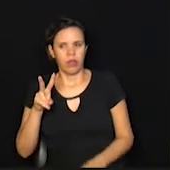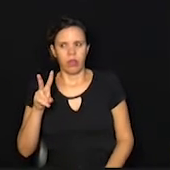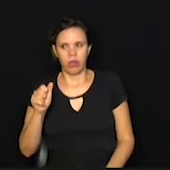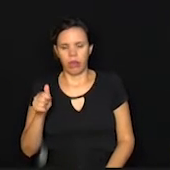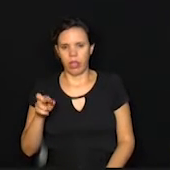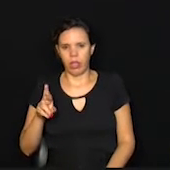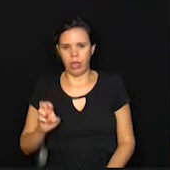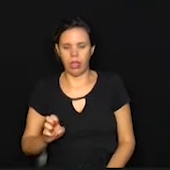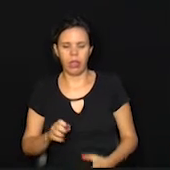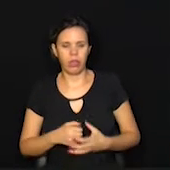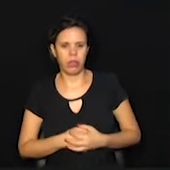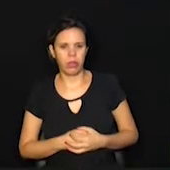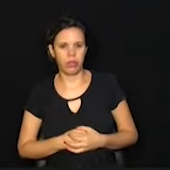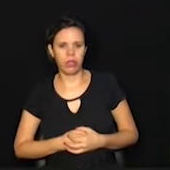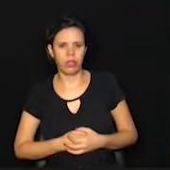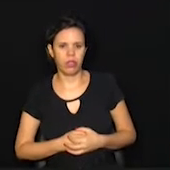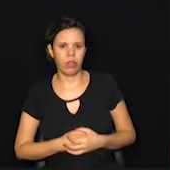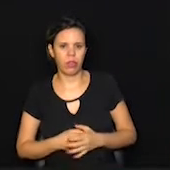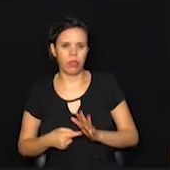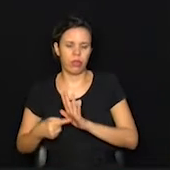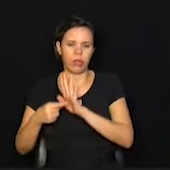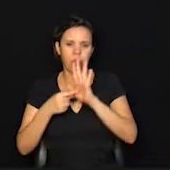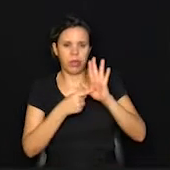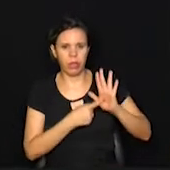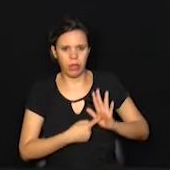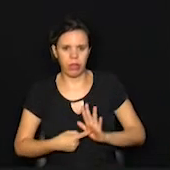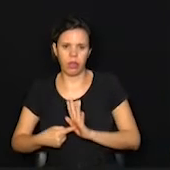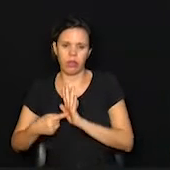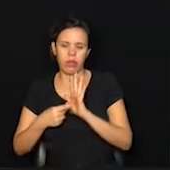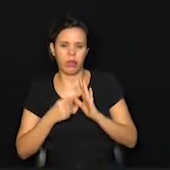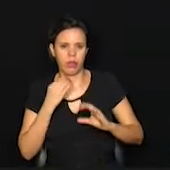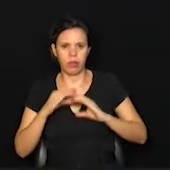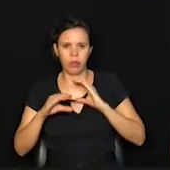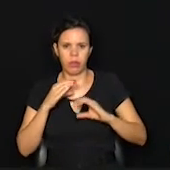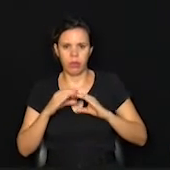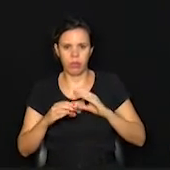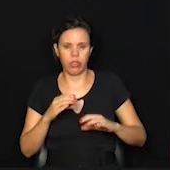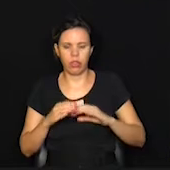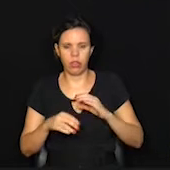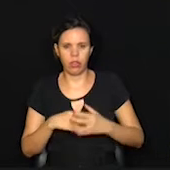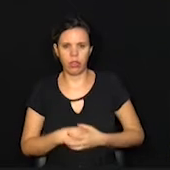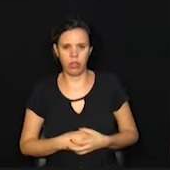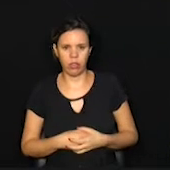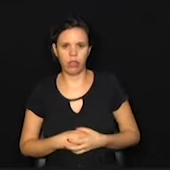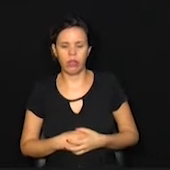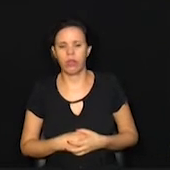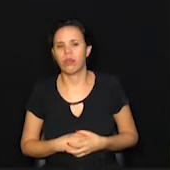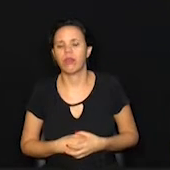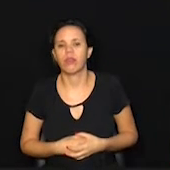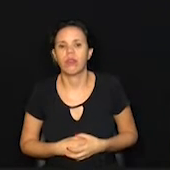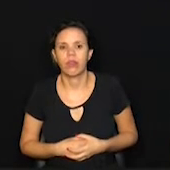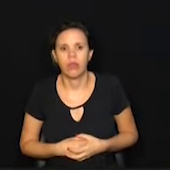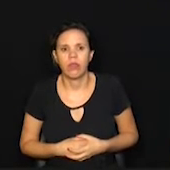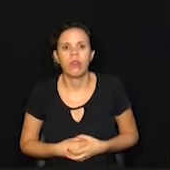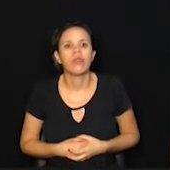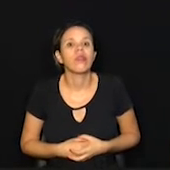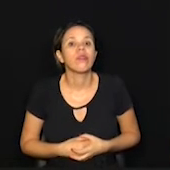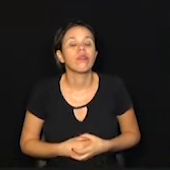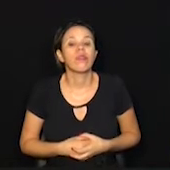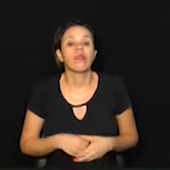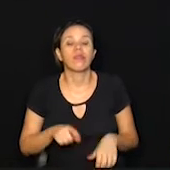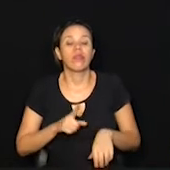Faz aquela apresentação é no festival cantando para não dizer que não falei das flores né então assim é um